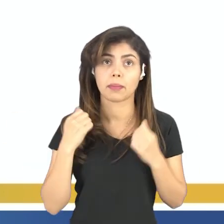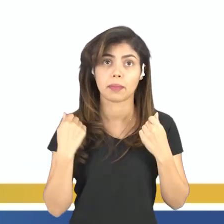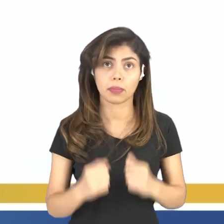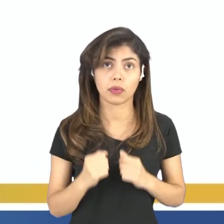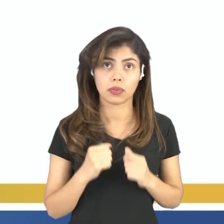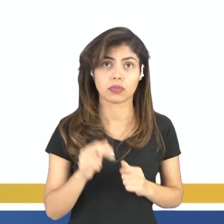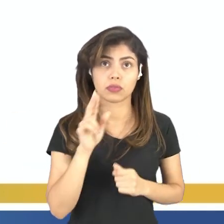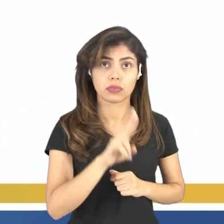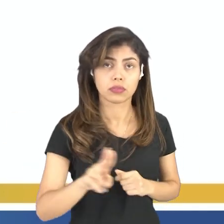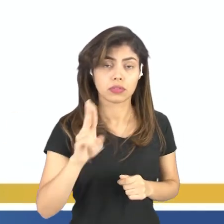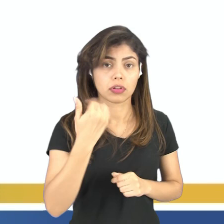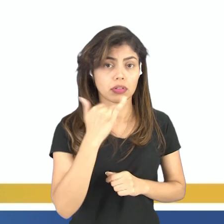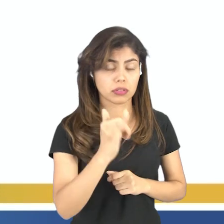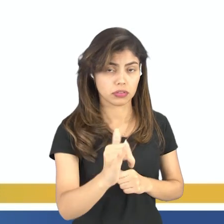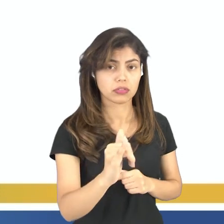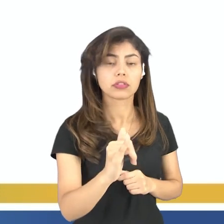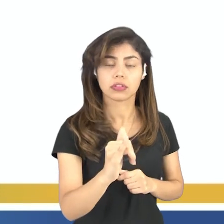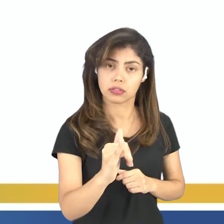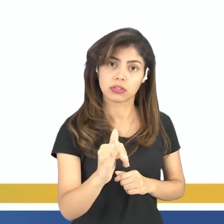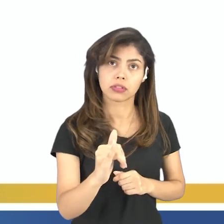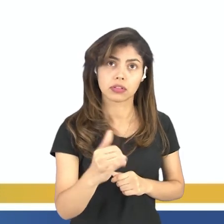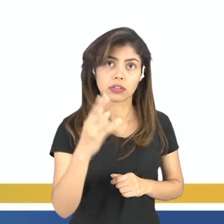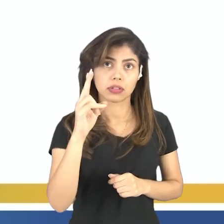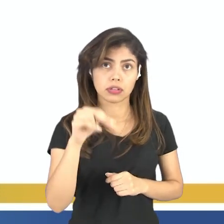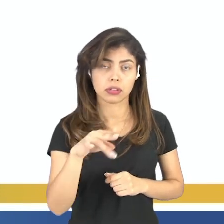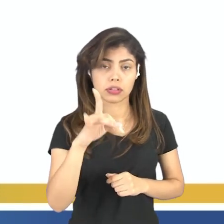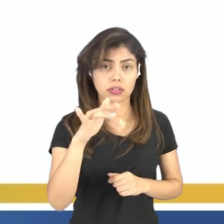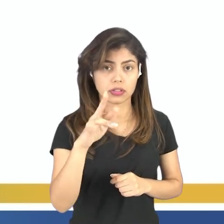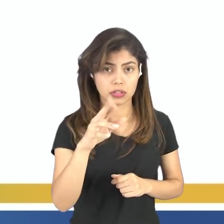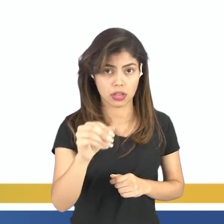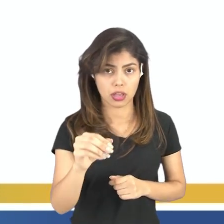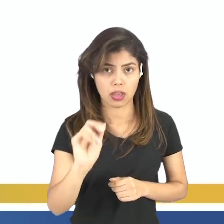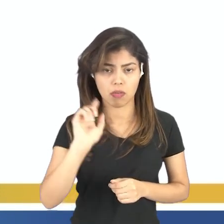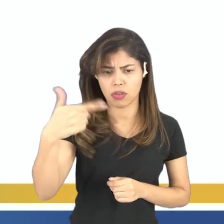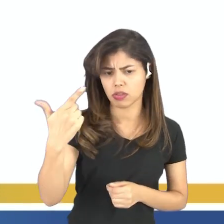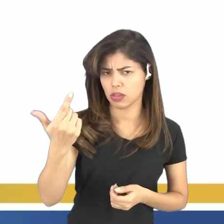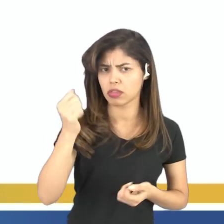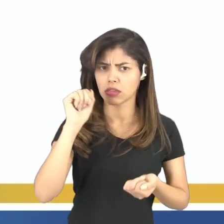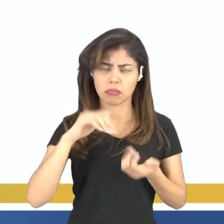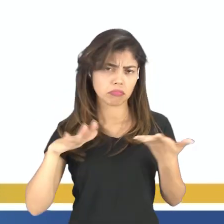hoje. Então, deve-se usar a energia somente